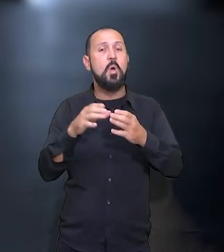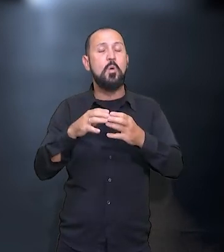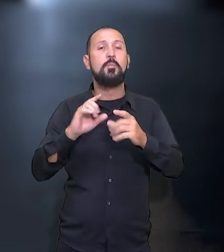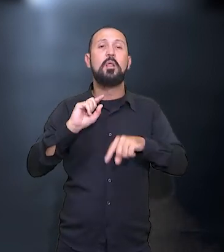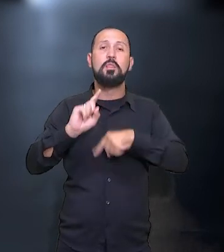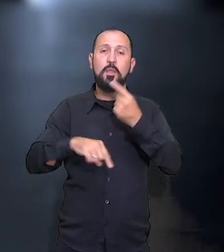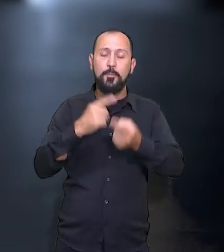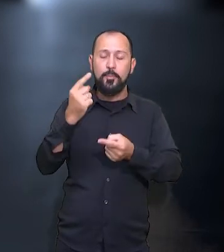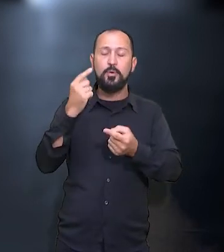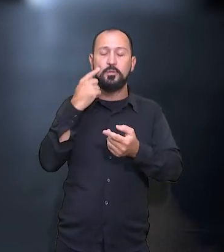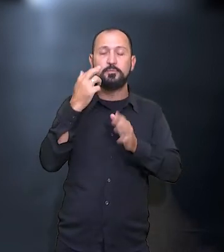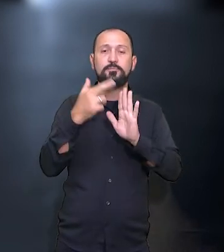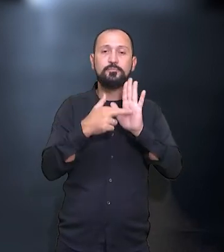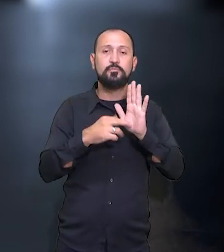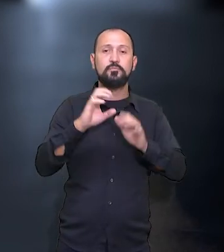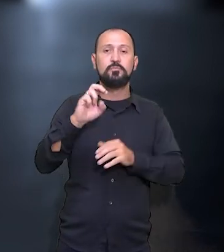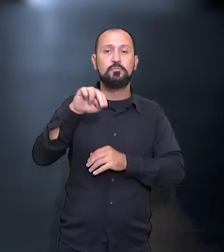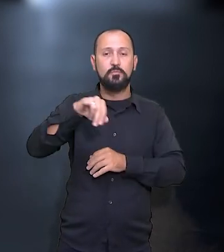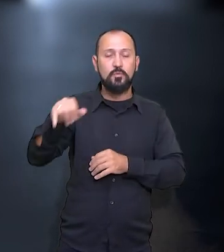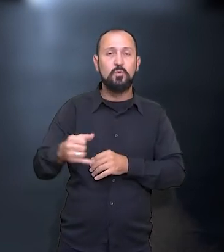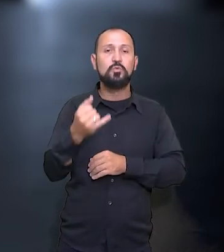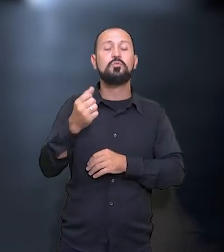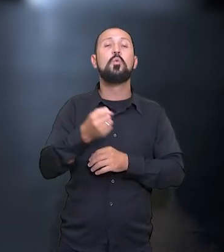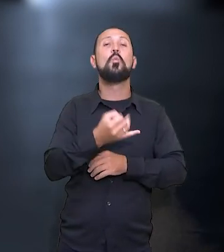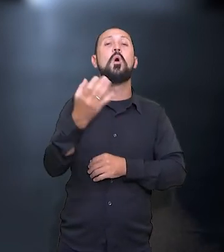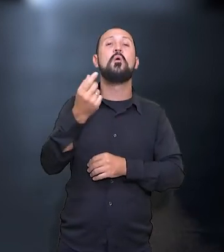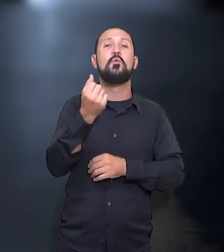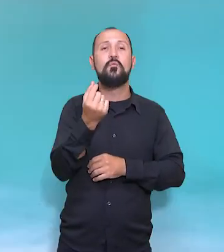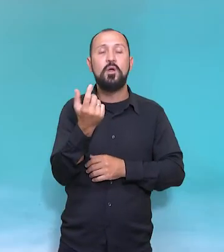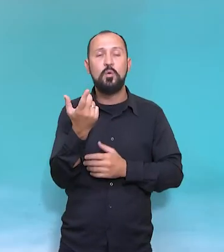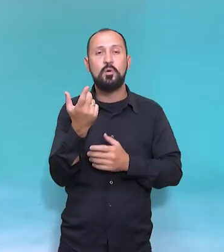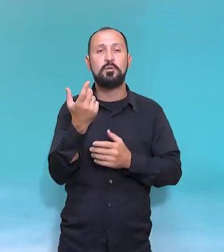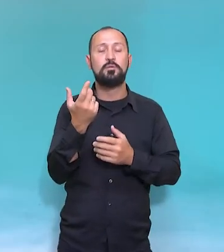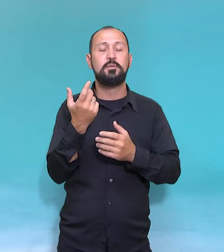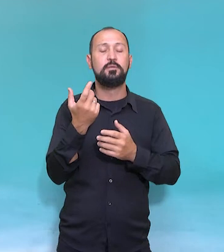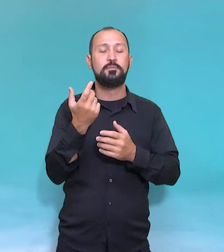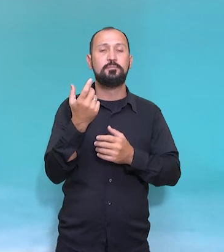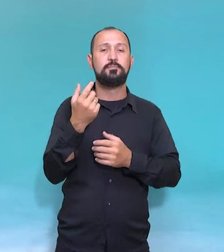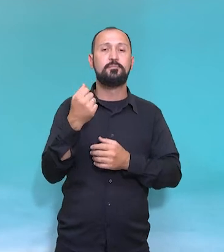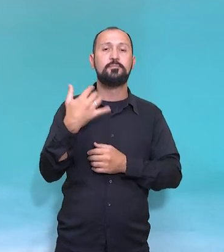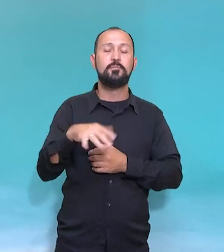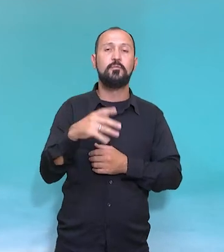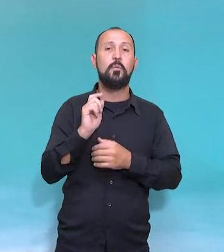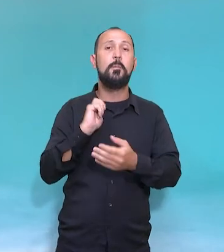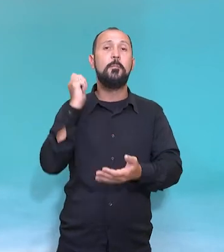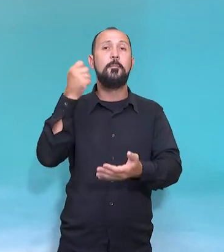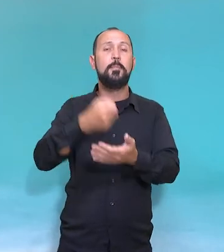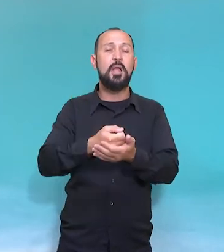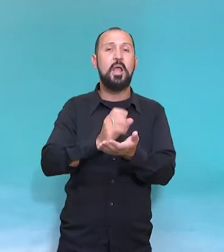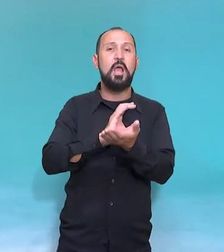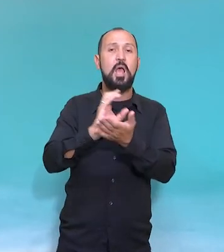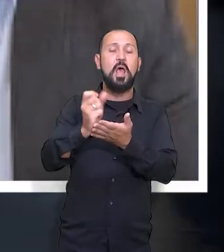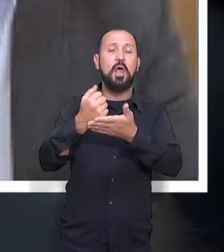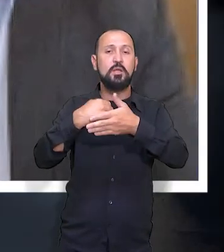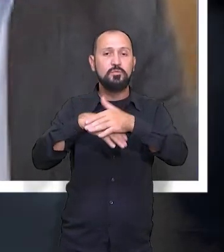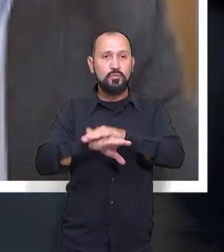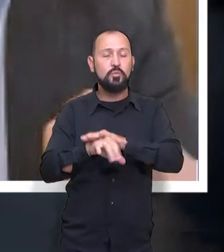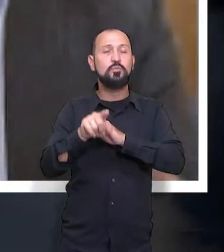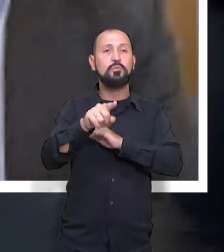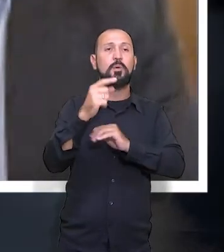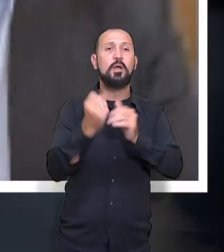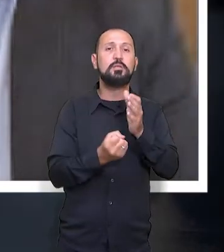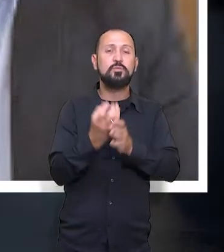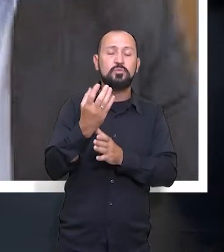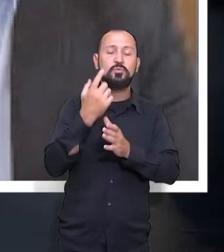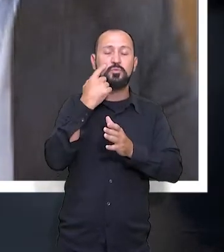vão, após a regulamentação do CNJ, que vai definir qual é o valor, qual é o montante disso, custear o fundo para que o